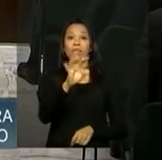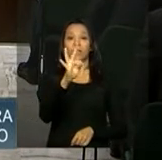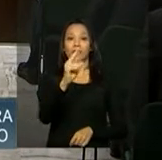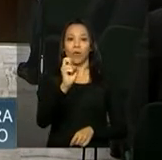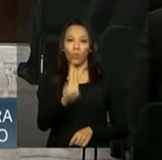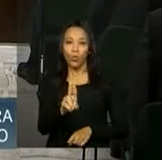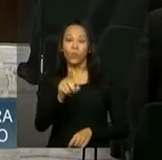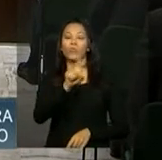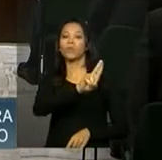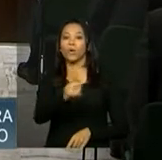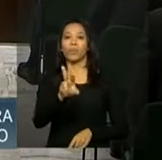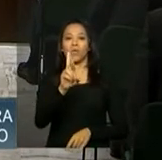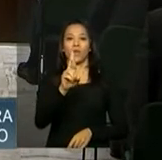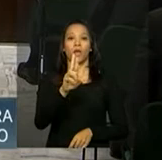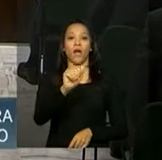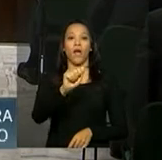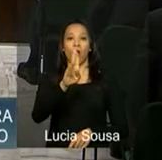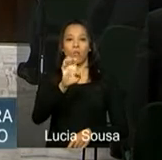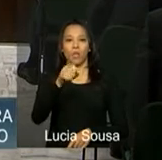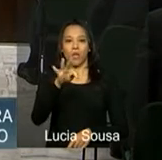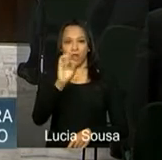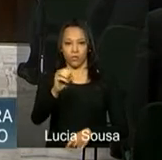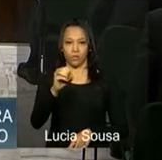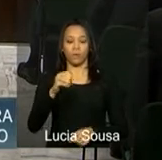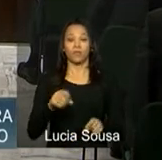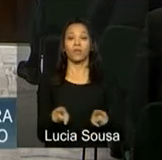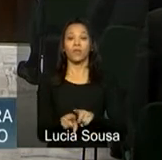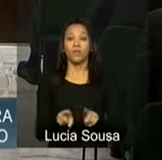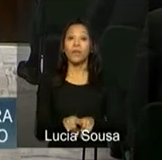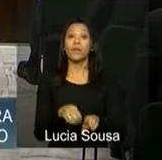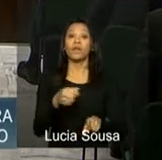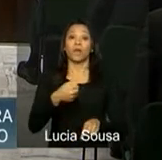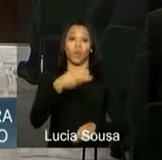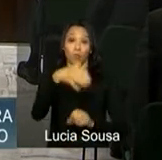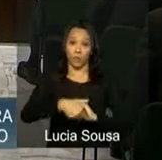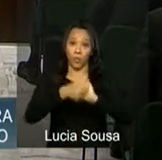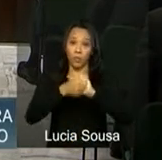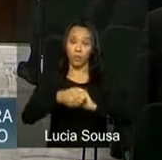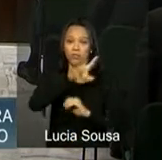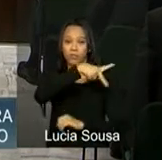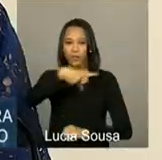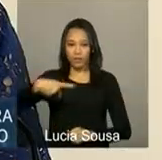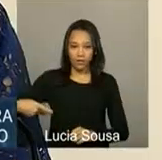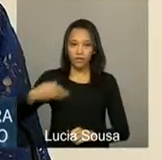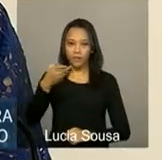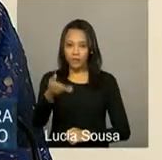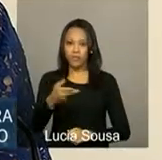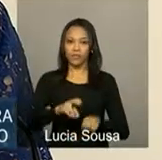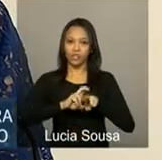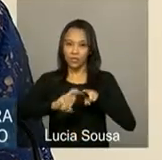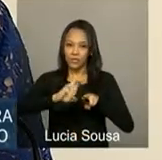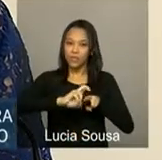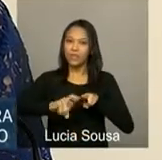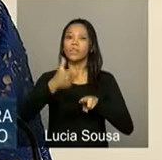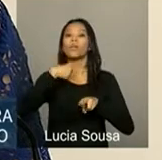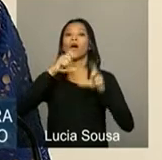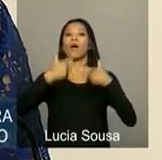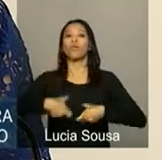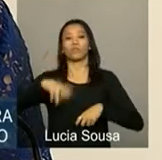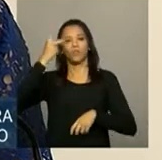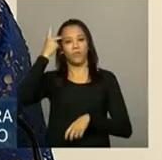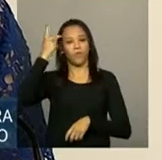Unibanco O Alberto do Espírito Santo cumprimentar o presidente da companhia paulista de trens metropolitanos